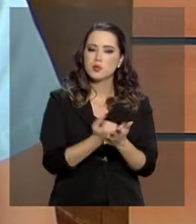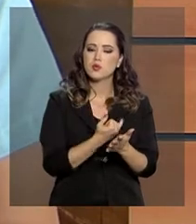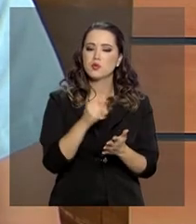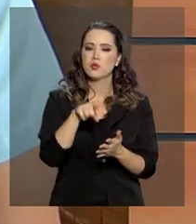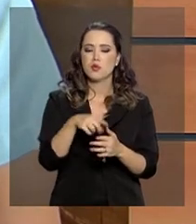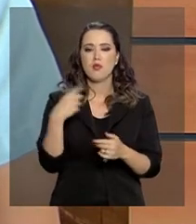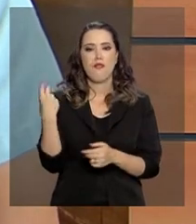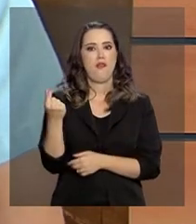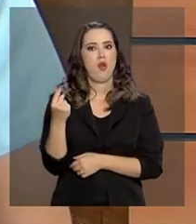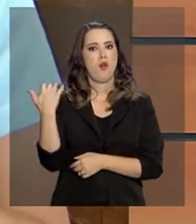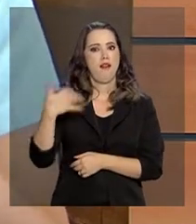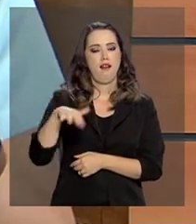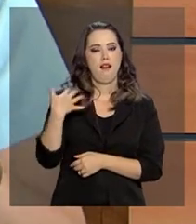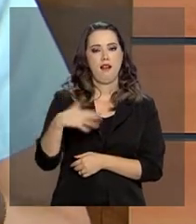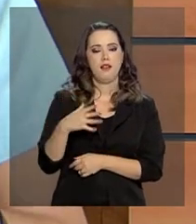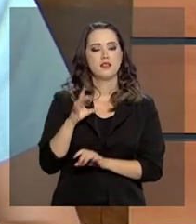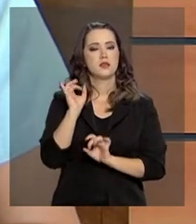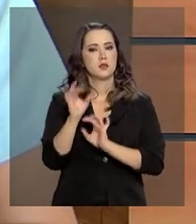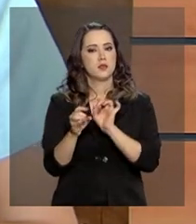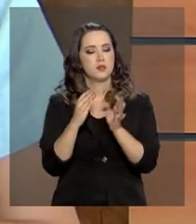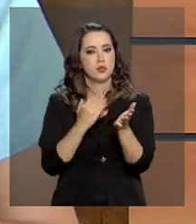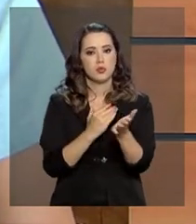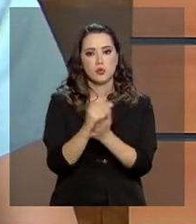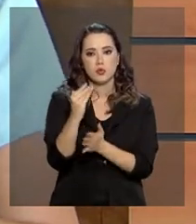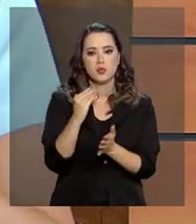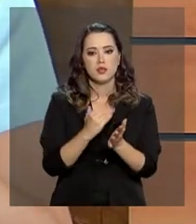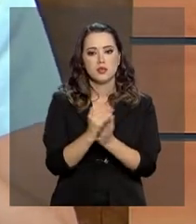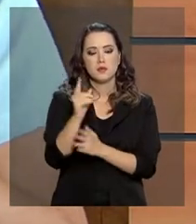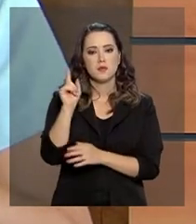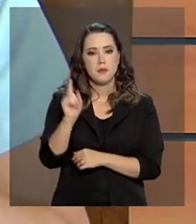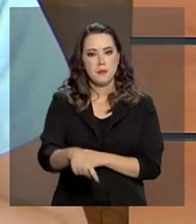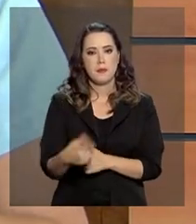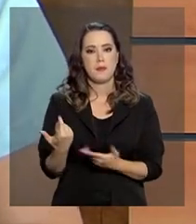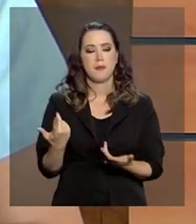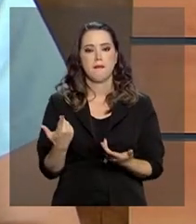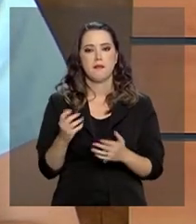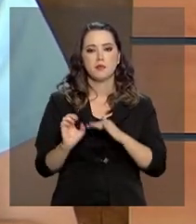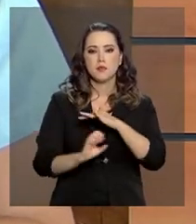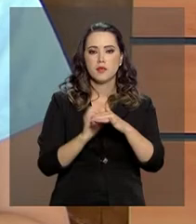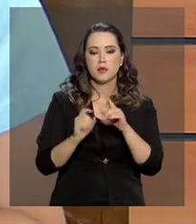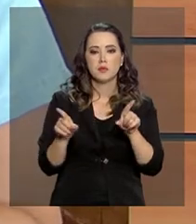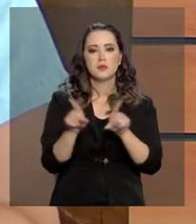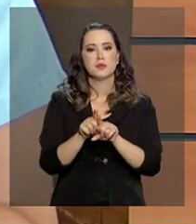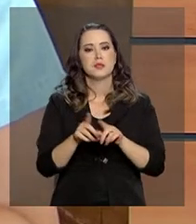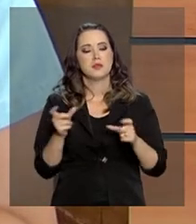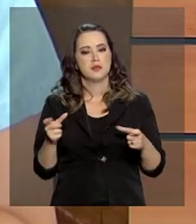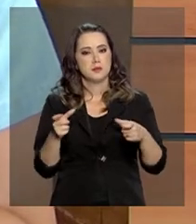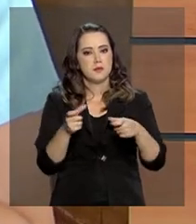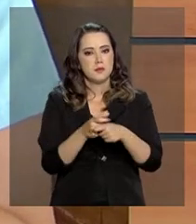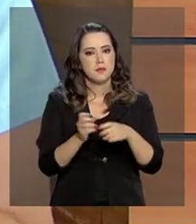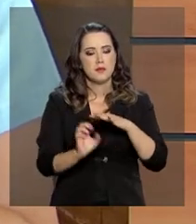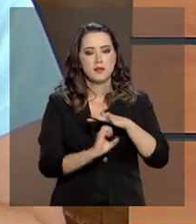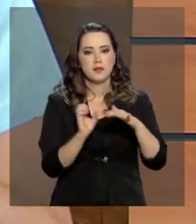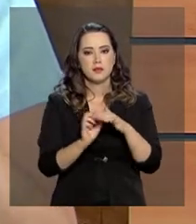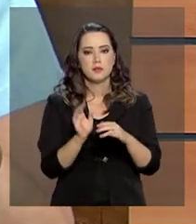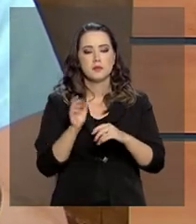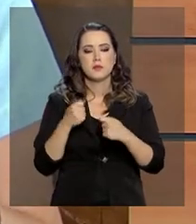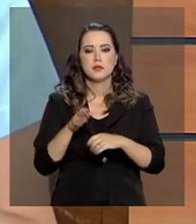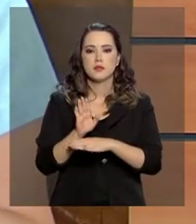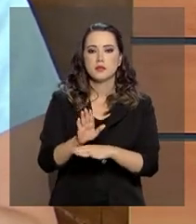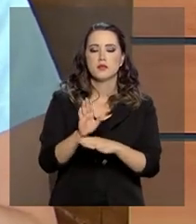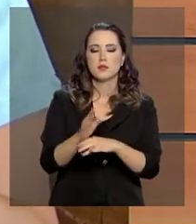tributária é muito grande também especialmente no início eu acho que uma empresa pequena ela precisa ter uma uma ajuda para ela